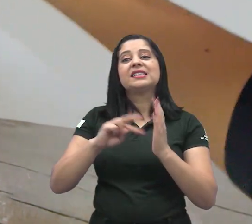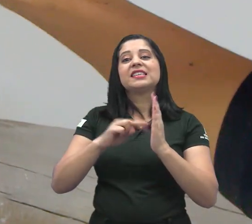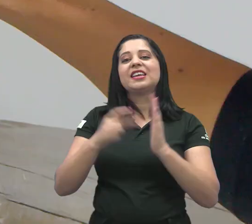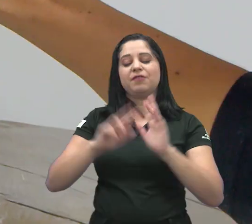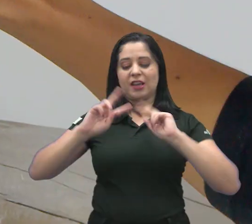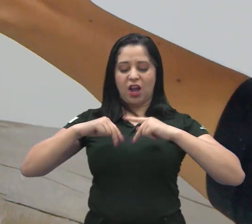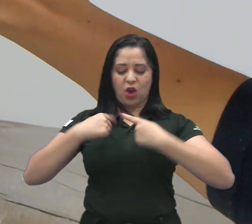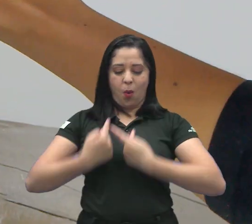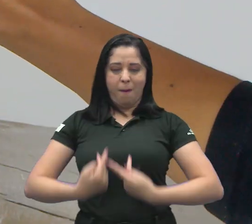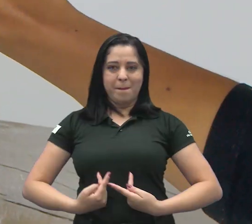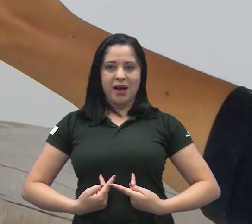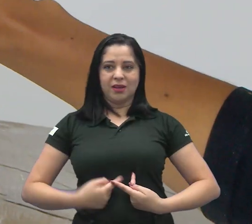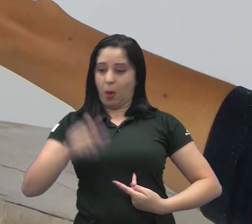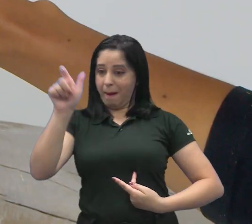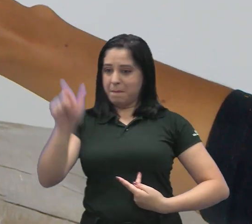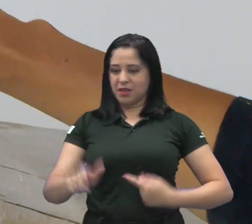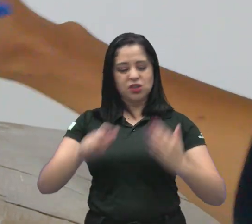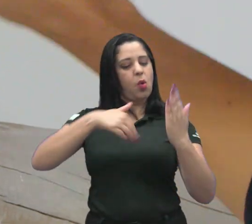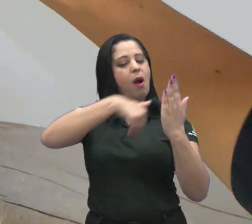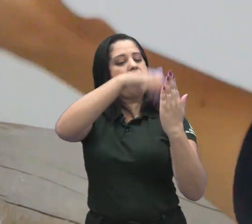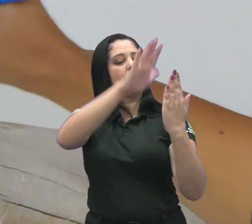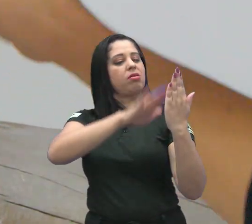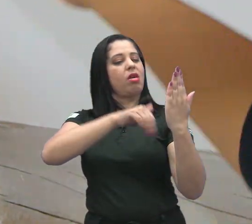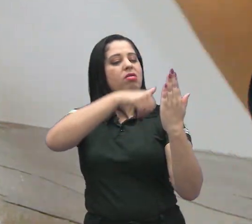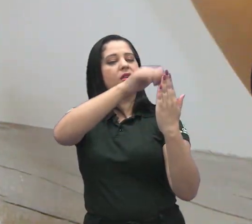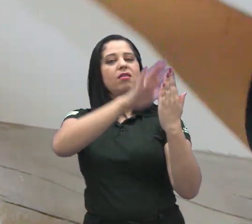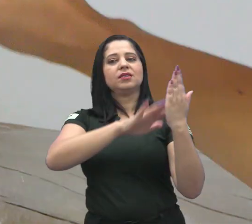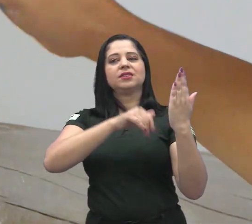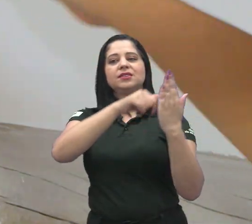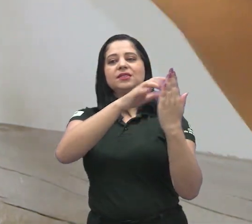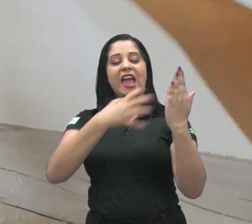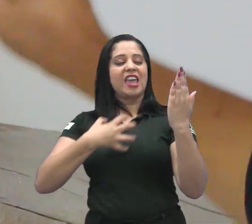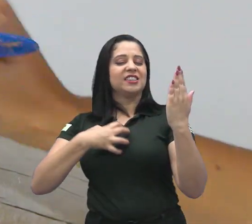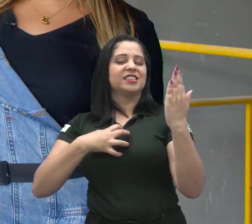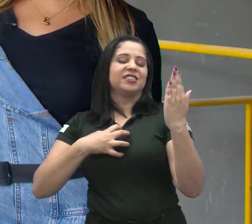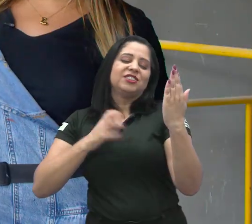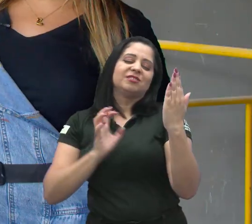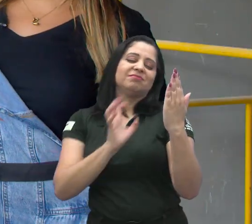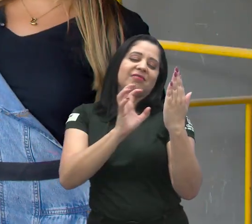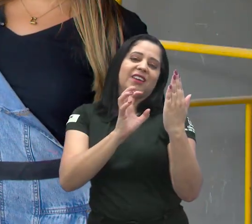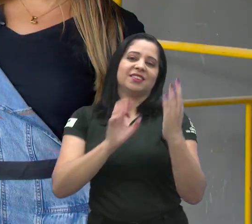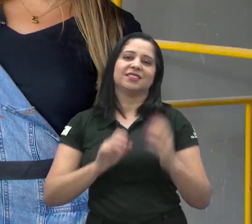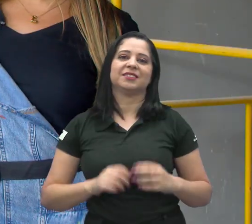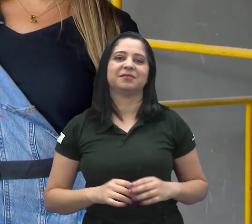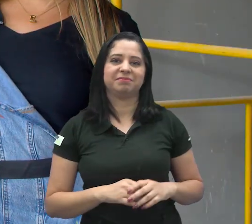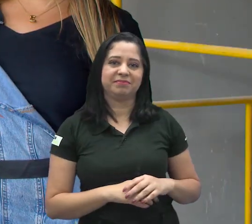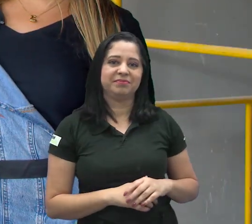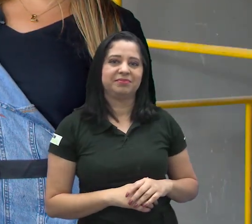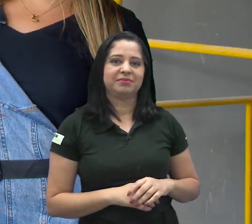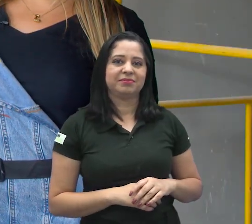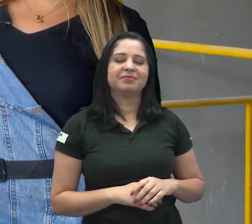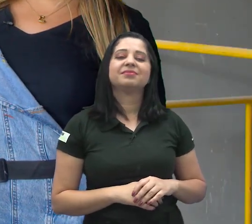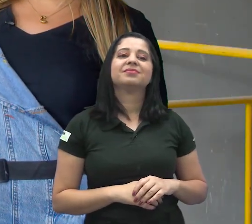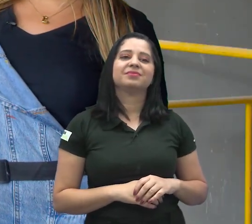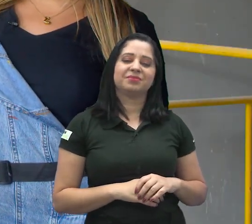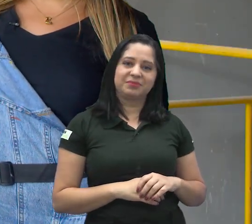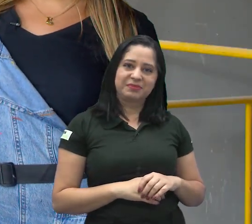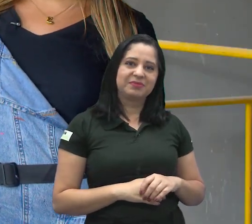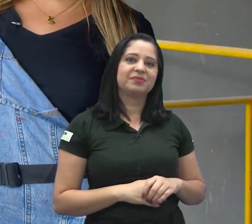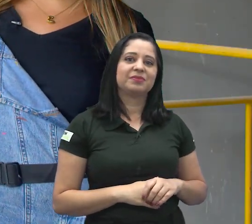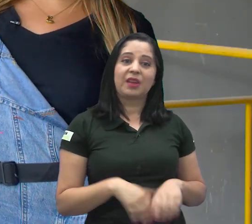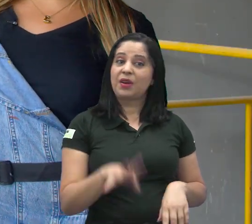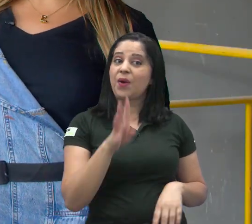coração naquilo, né, que fez com a mão e que colocou o sentimento naquilo. Muito bacana, então, aí a gente conheceu um pouquinho mais